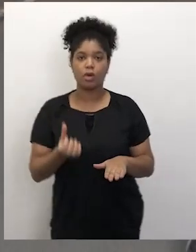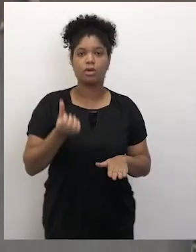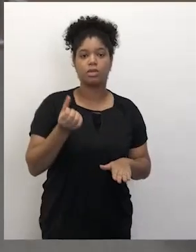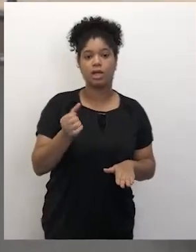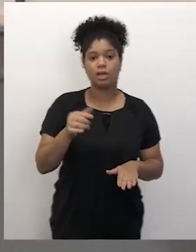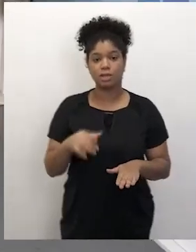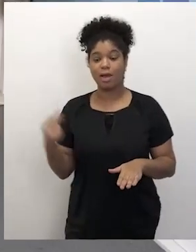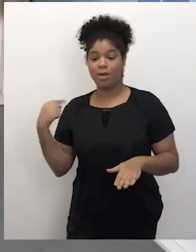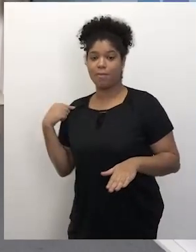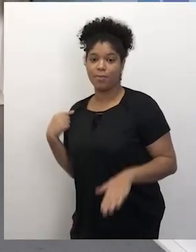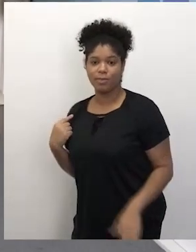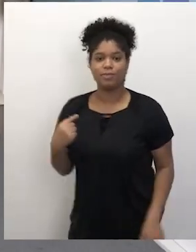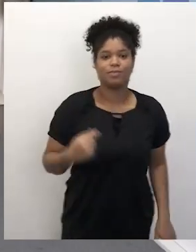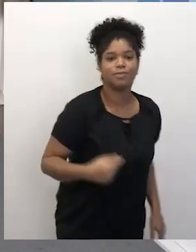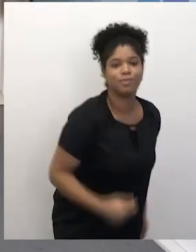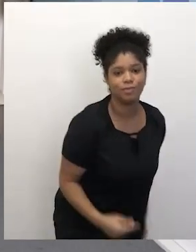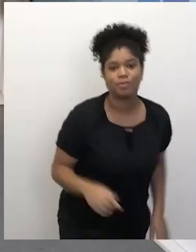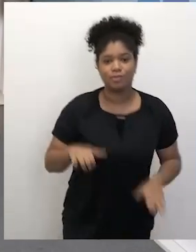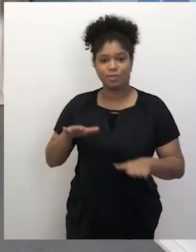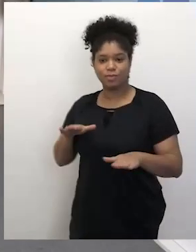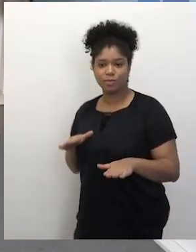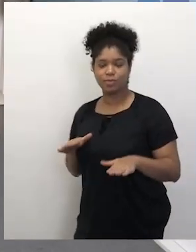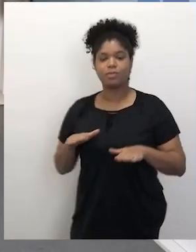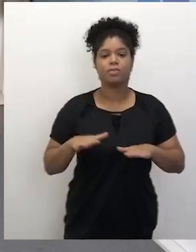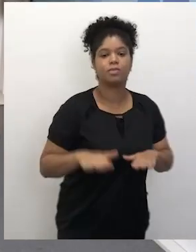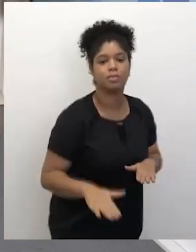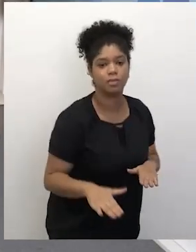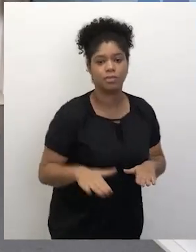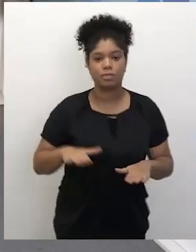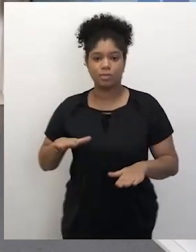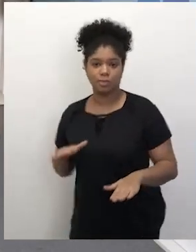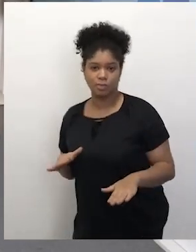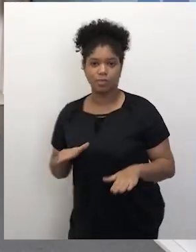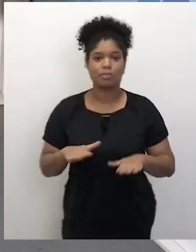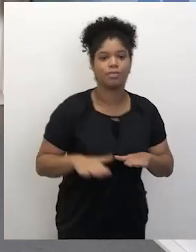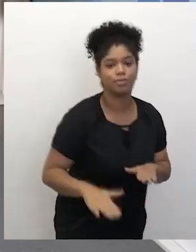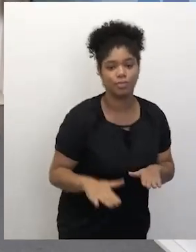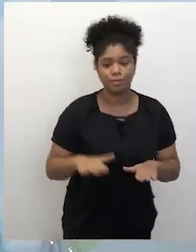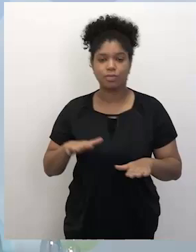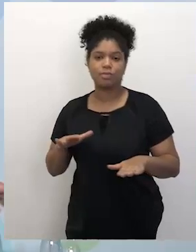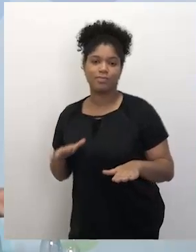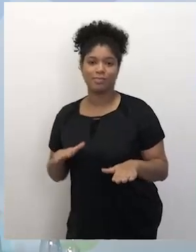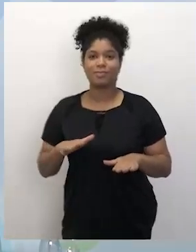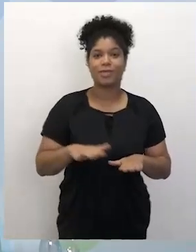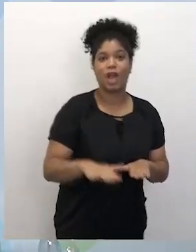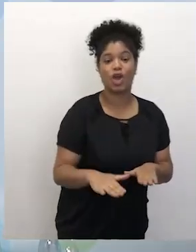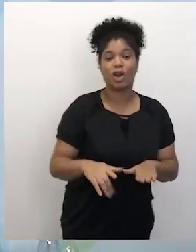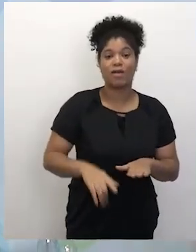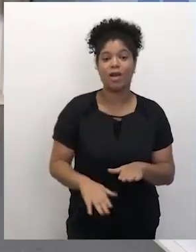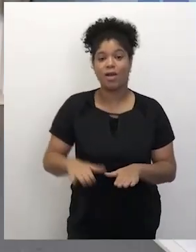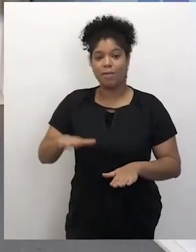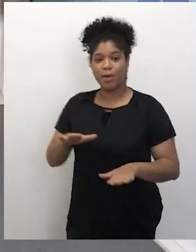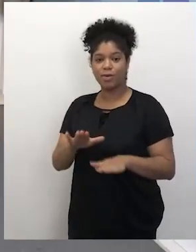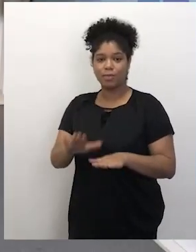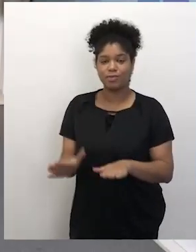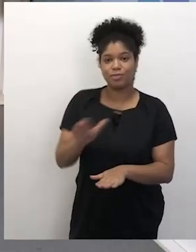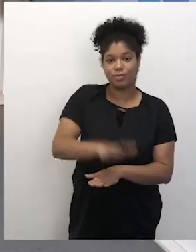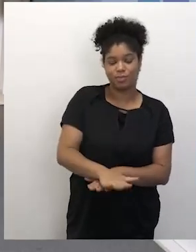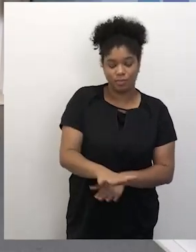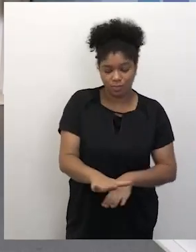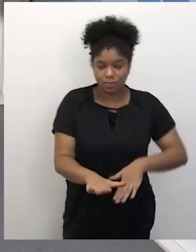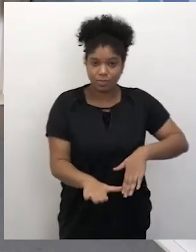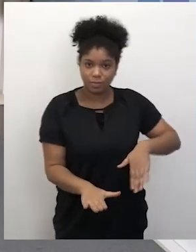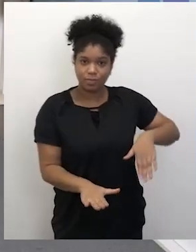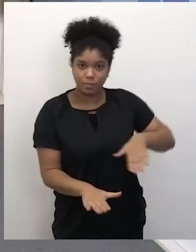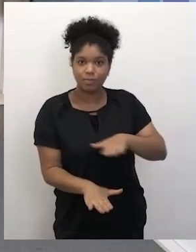Giga pra frente. Um, dois, três, quatro, cinco, seis. Sobe o joelho e arrasta pra trás. Um,